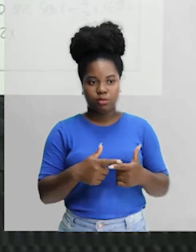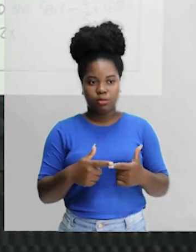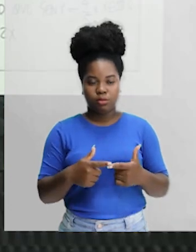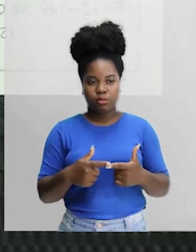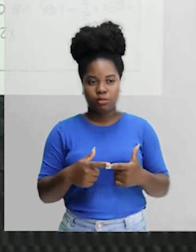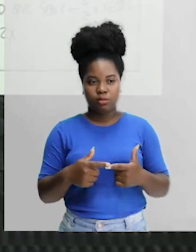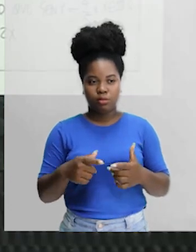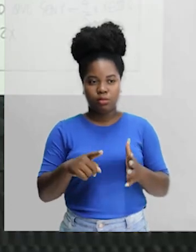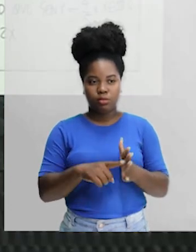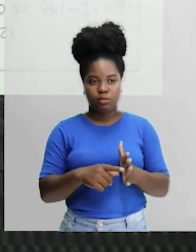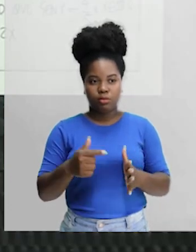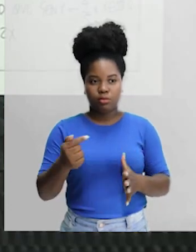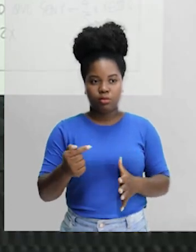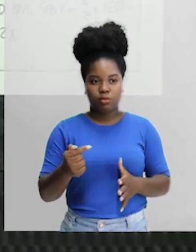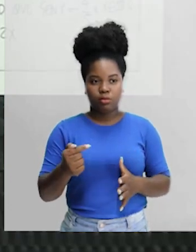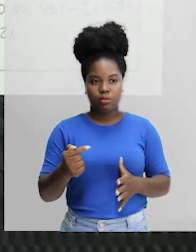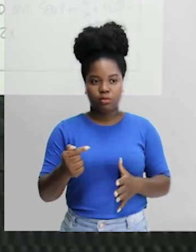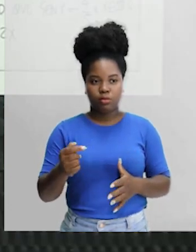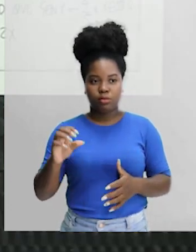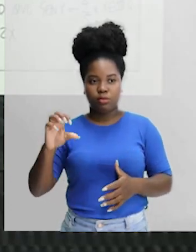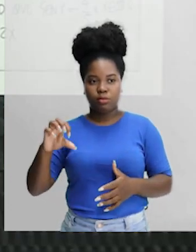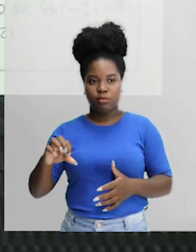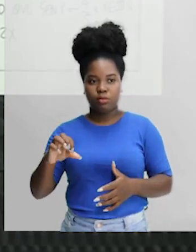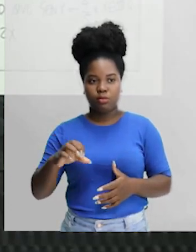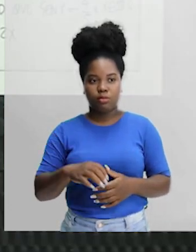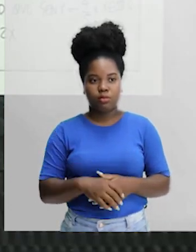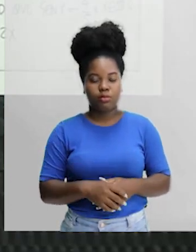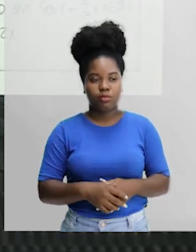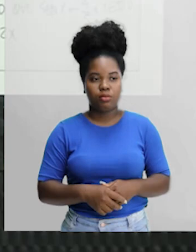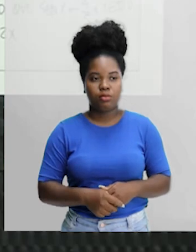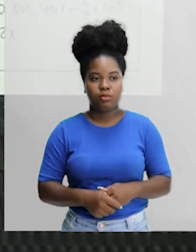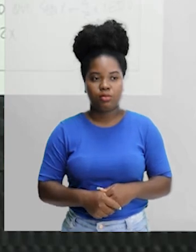dividido por menos 7 sobre 9.